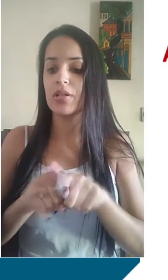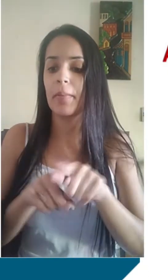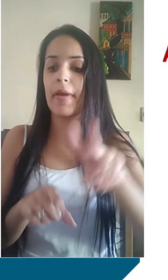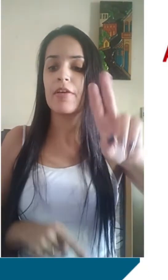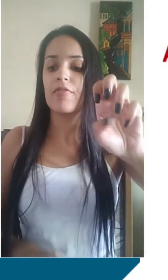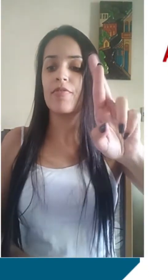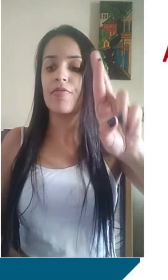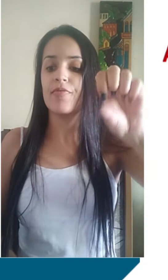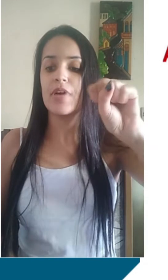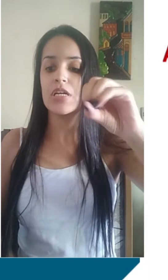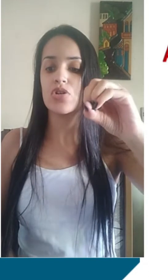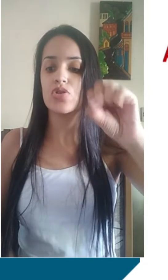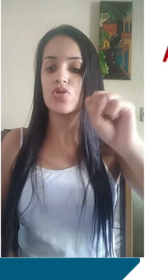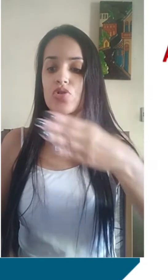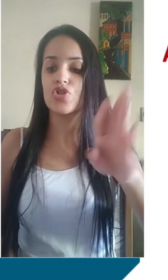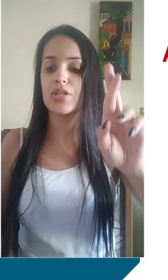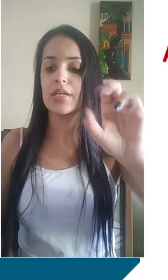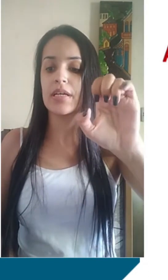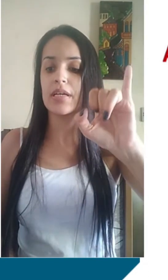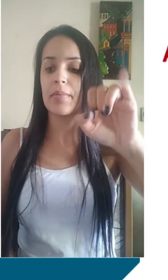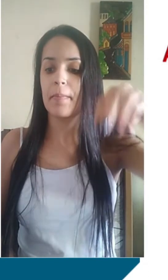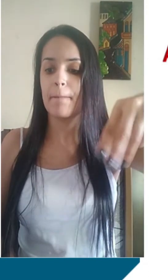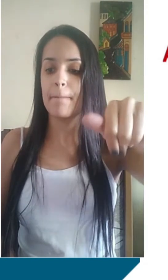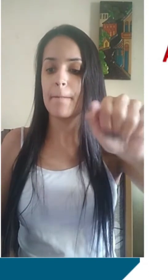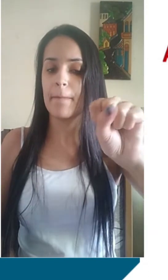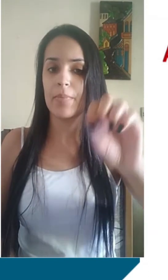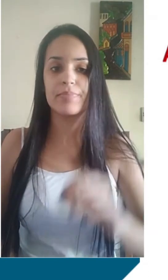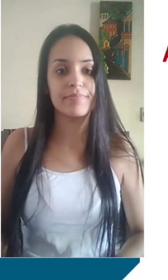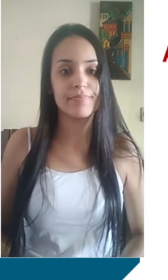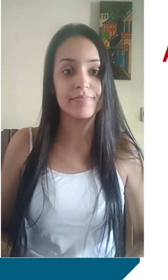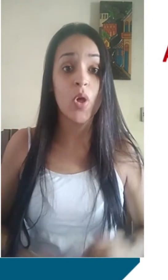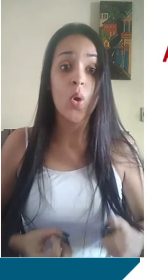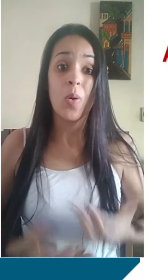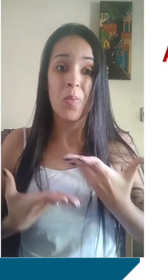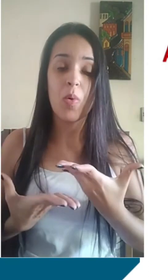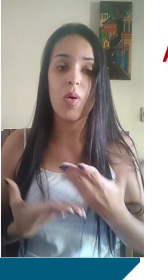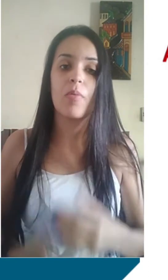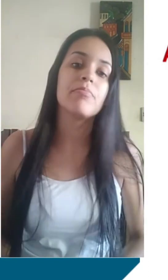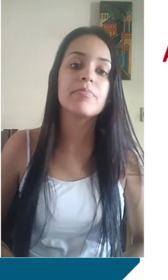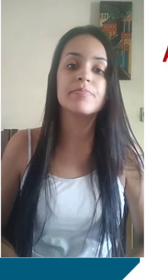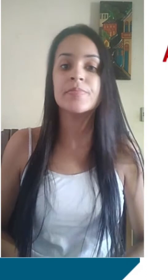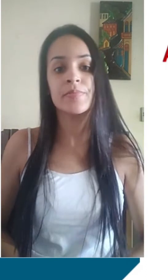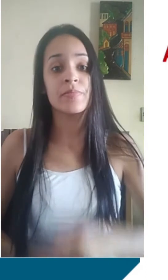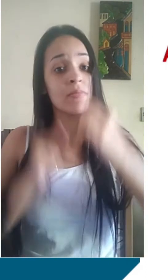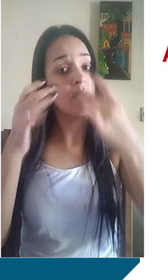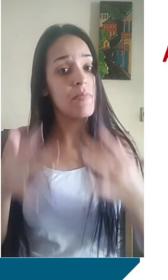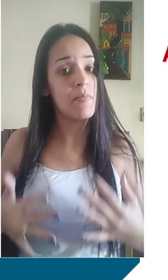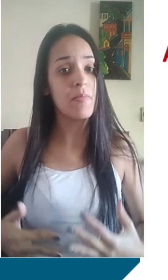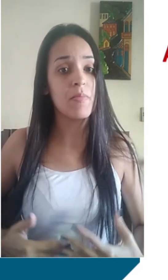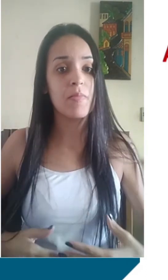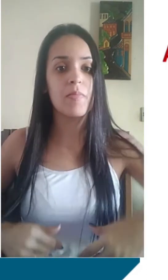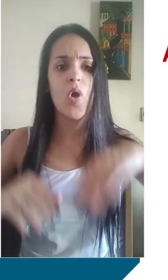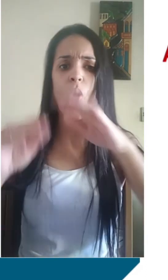a realidade. Seus poemas centram-se em reproduzir objetos de arte e a natureza.